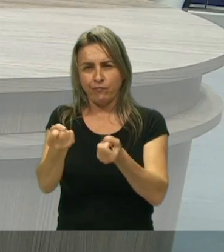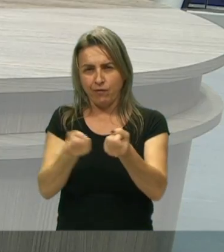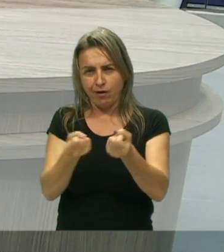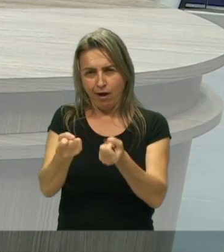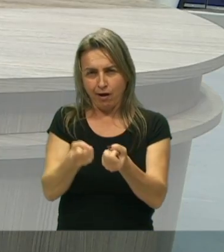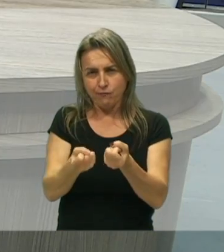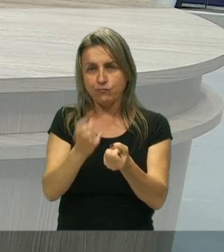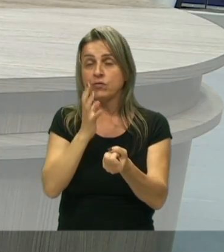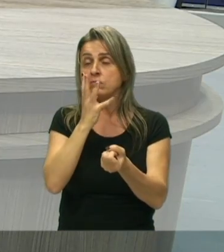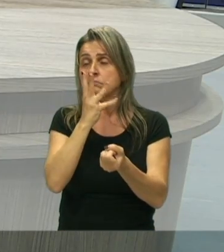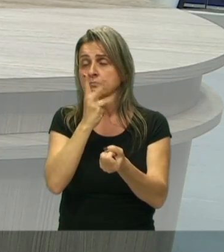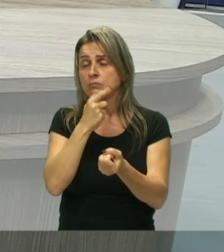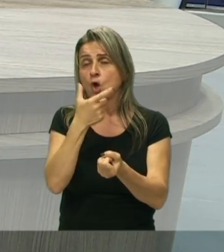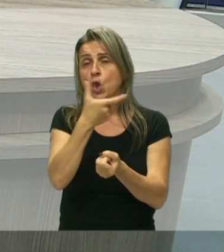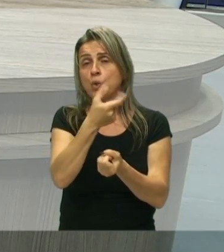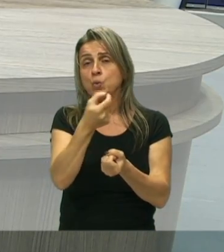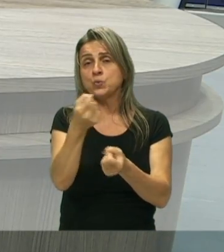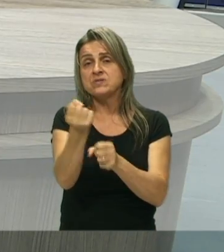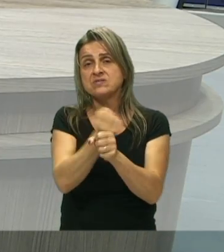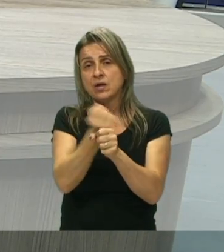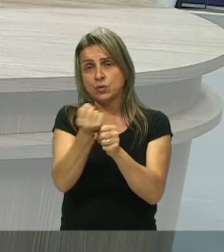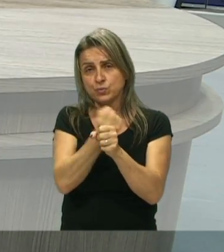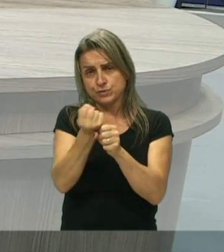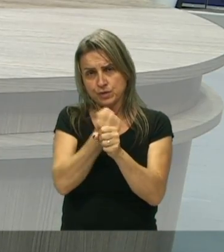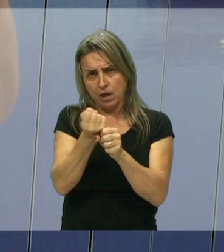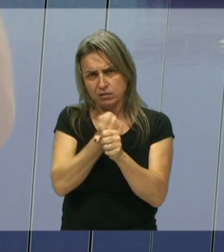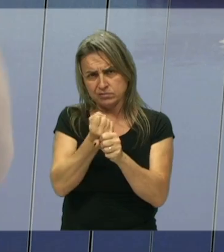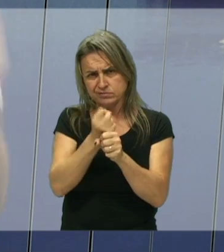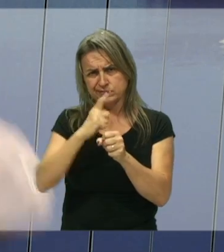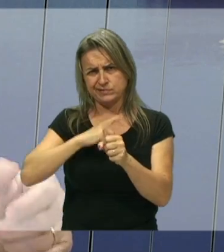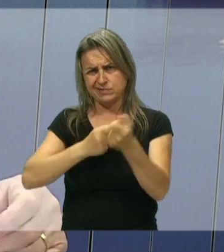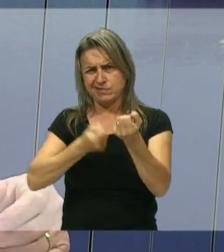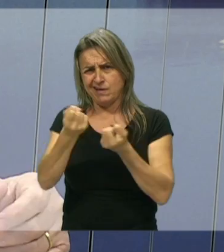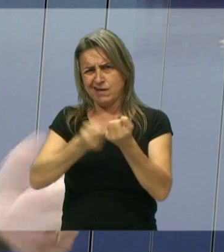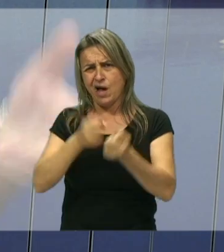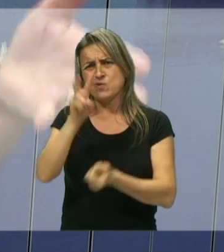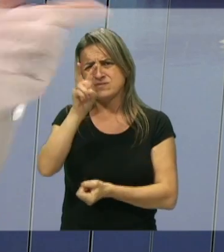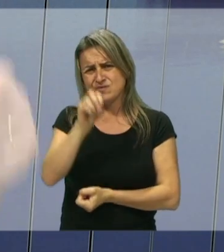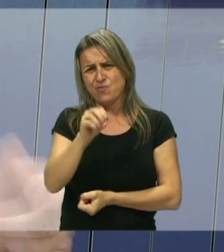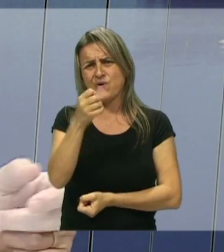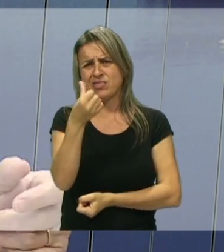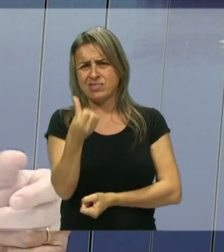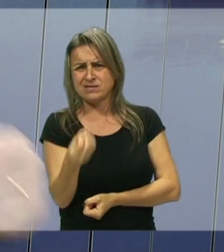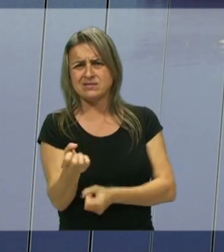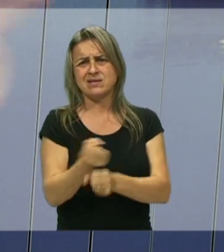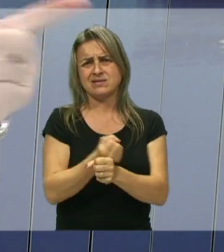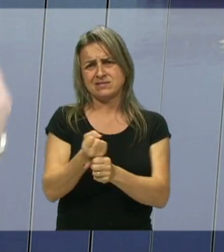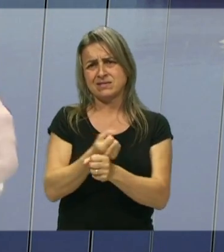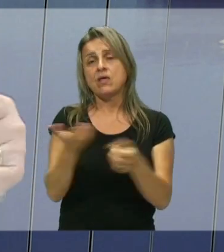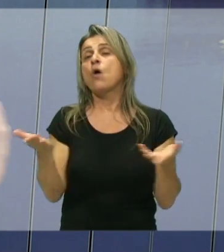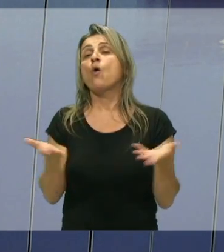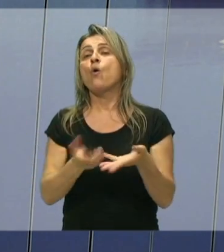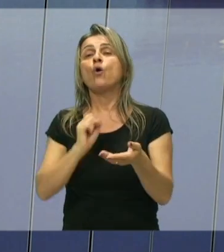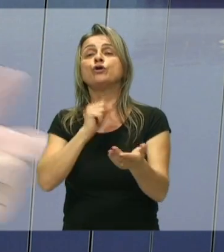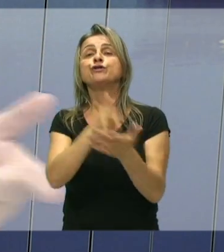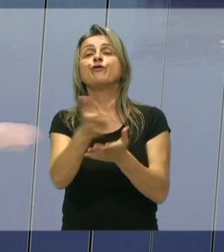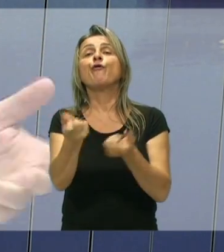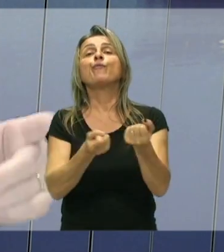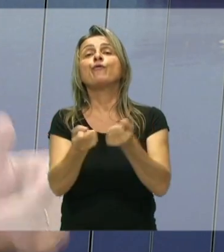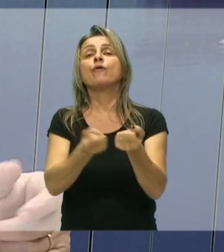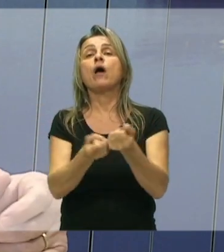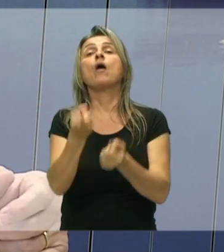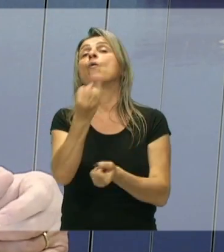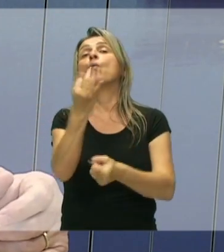um carro. Tem carro aí de 50, 60, 70, 80 anos. Hoje em dia, você compra um carro, a idade dele é, no